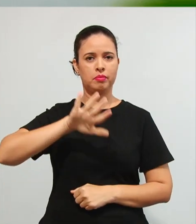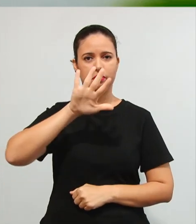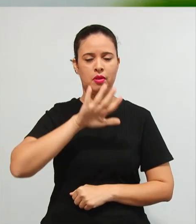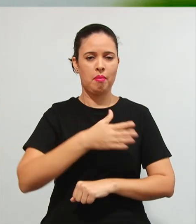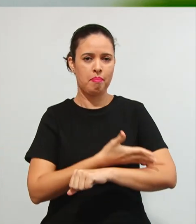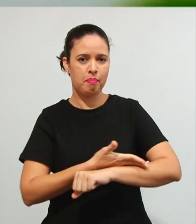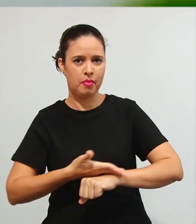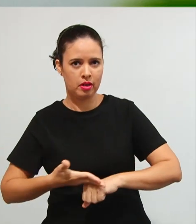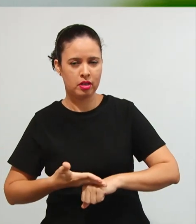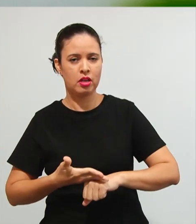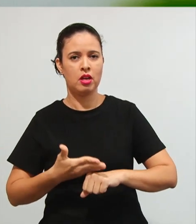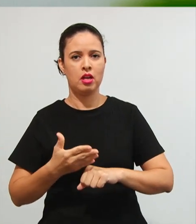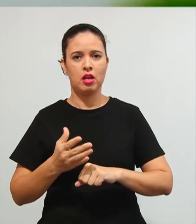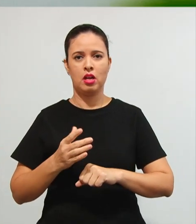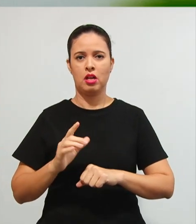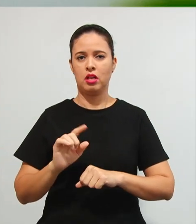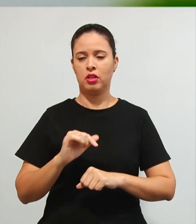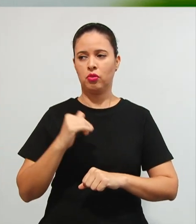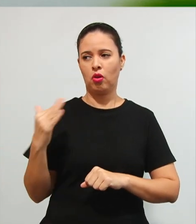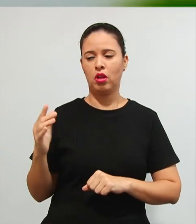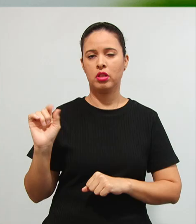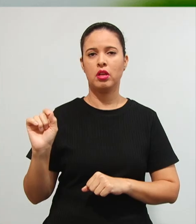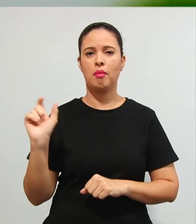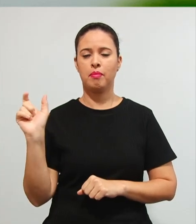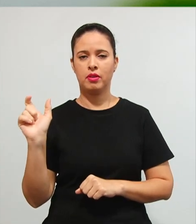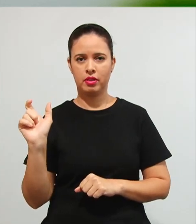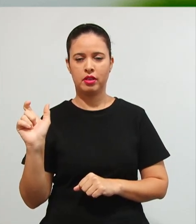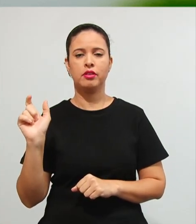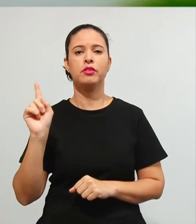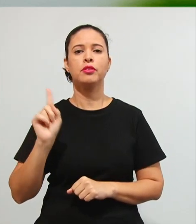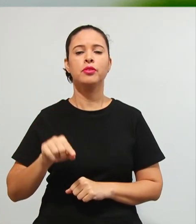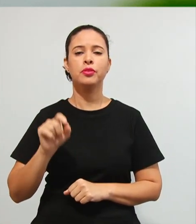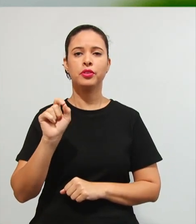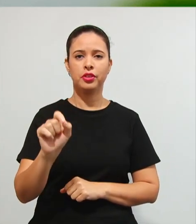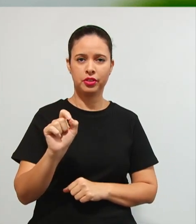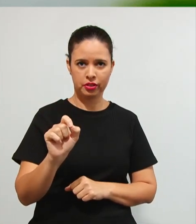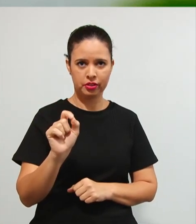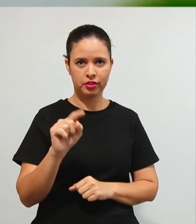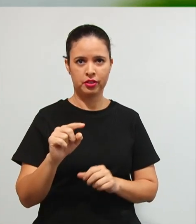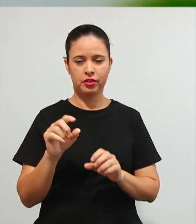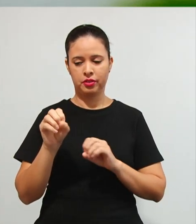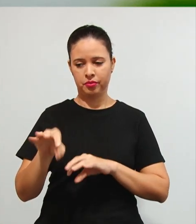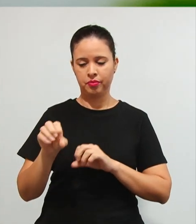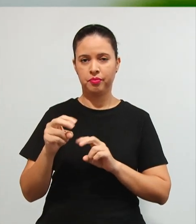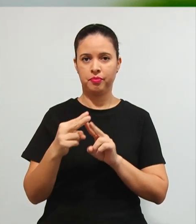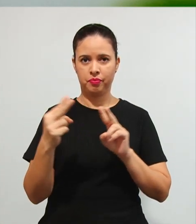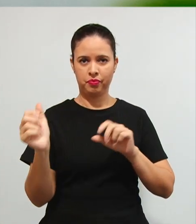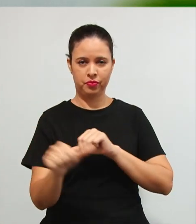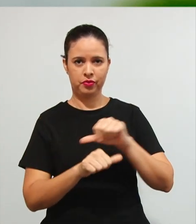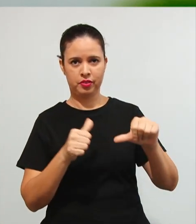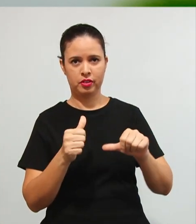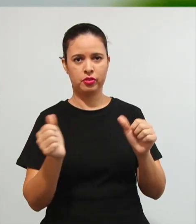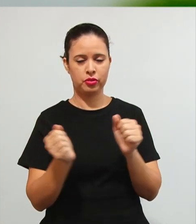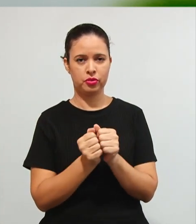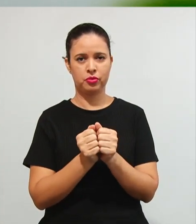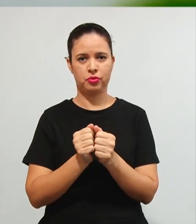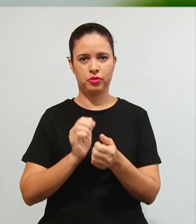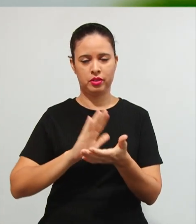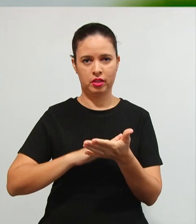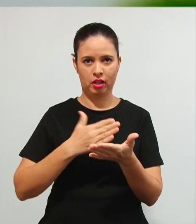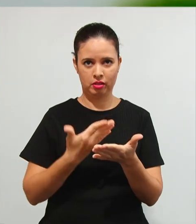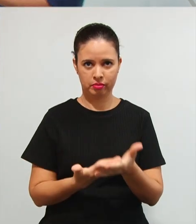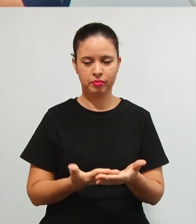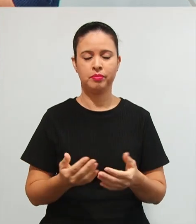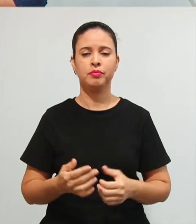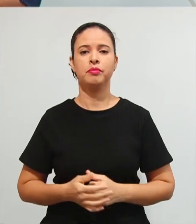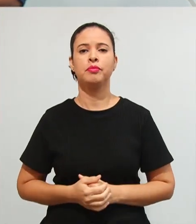meu lado os dizeres EAD mudando realidades. E hoje com a participação da intérprete de Libras. Na aula de